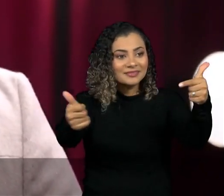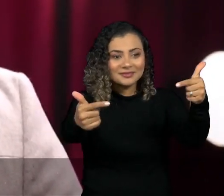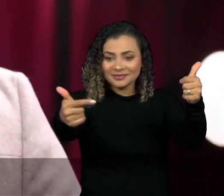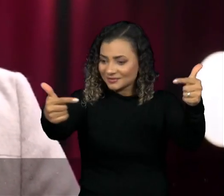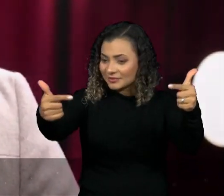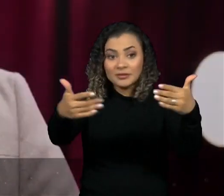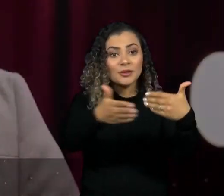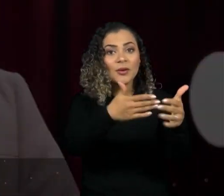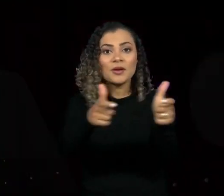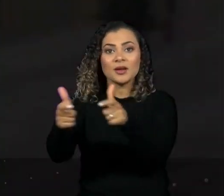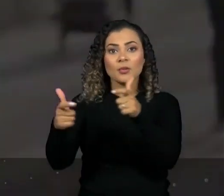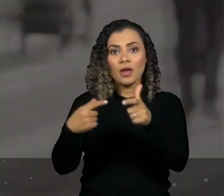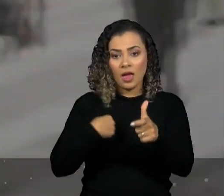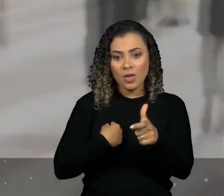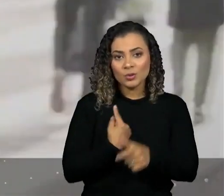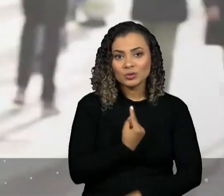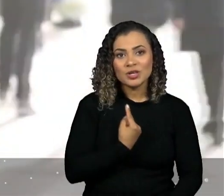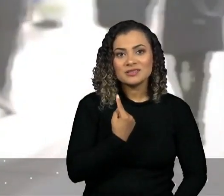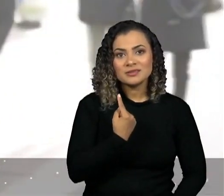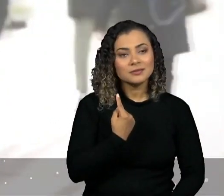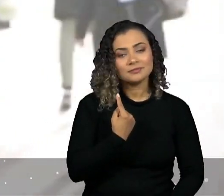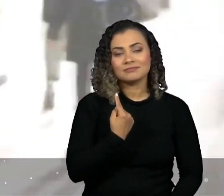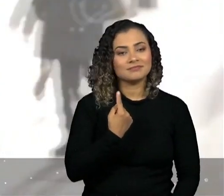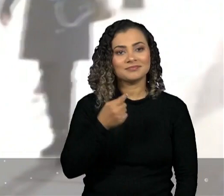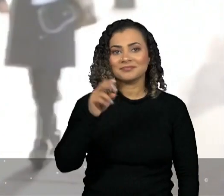mundo, eu não tô sozinha.